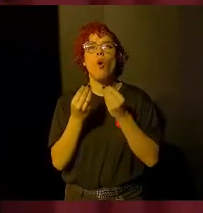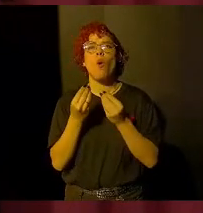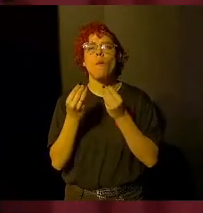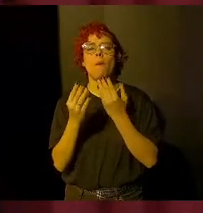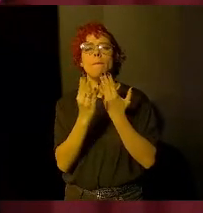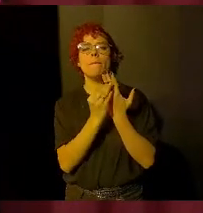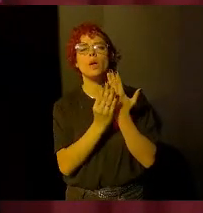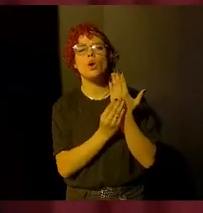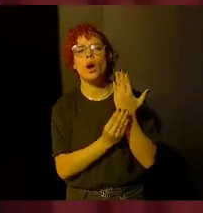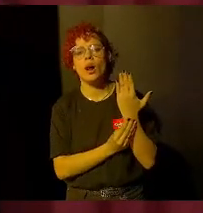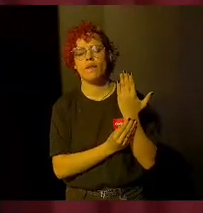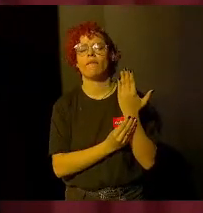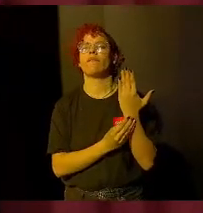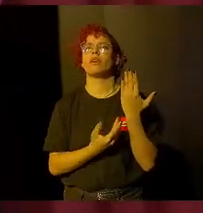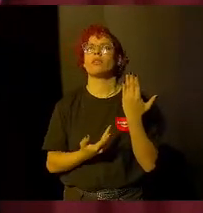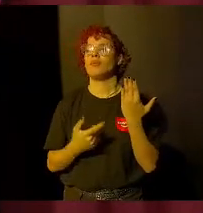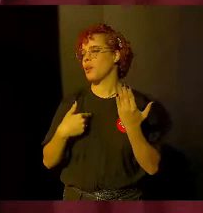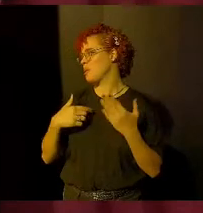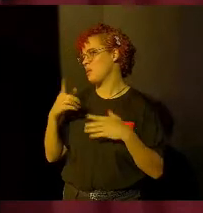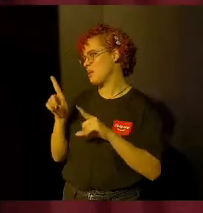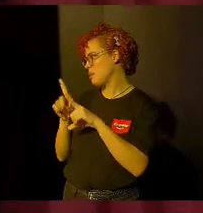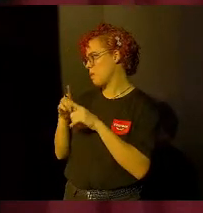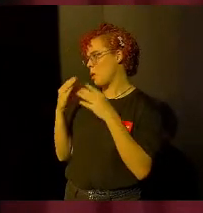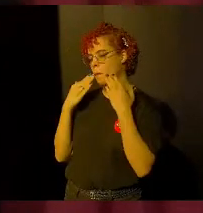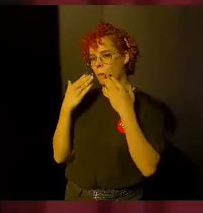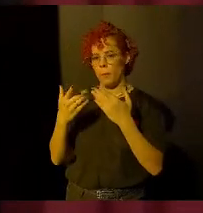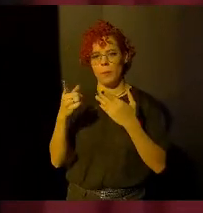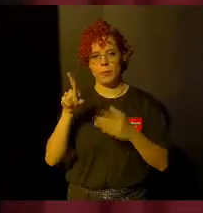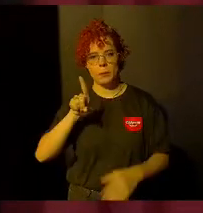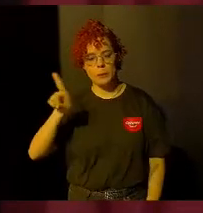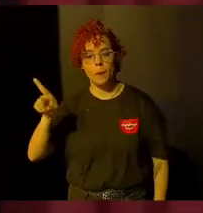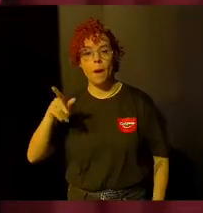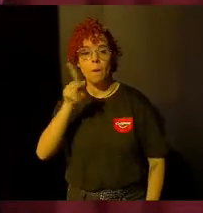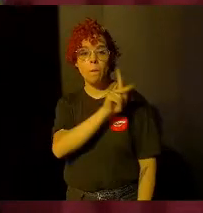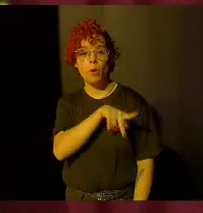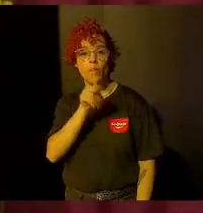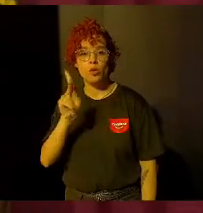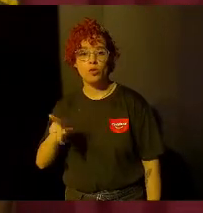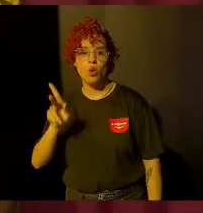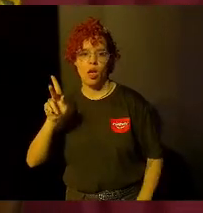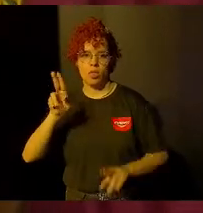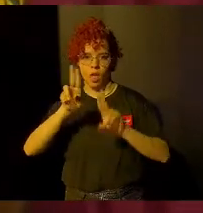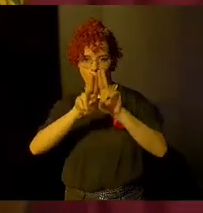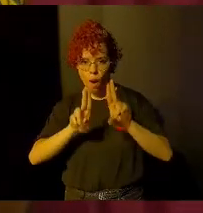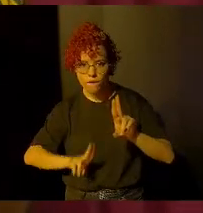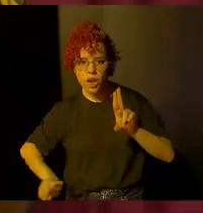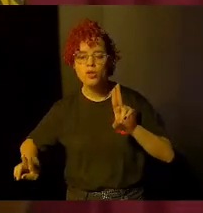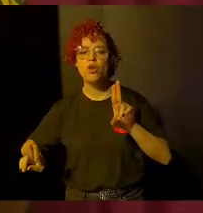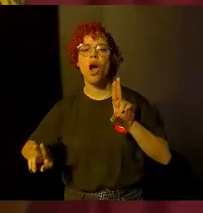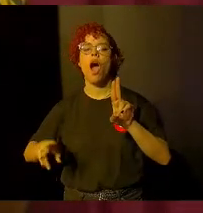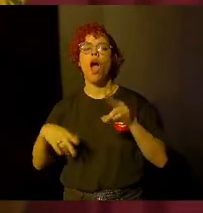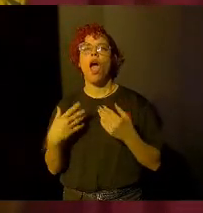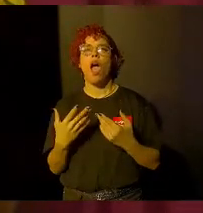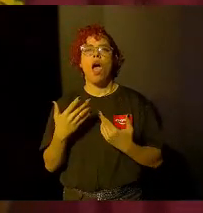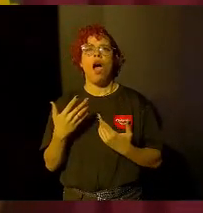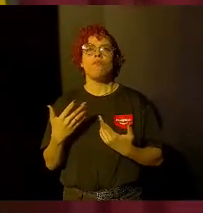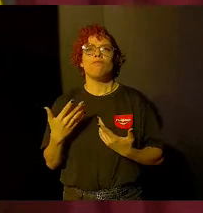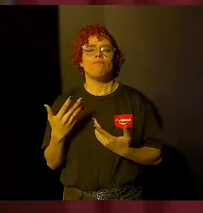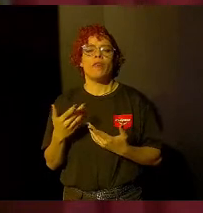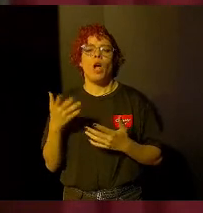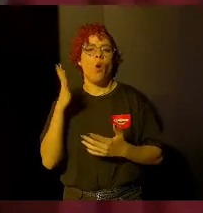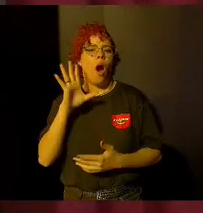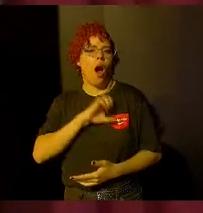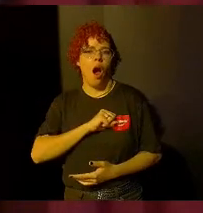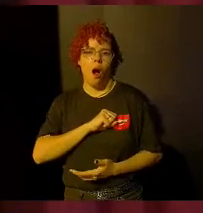Aliás eu também não apresentei o charbel Ele é professor da UFRJ ensaísta Eu adoro ler os ensaios que ele publica